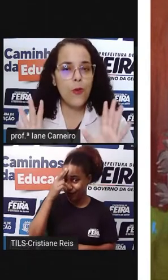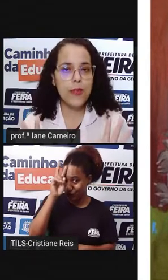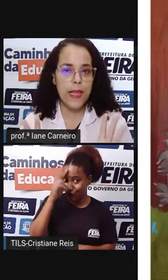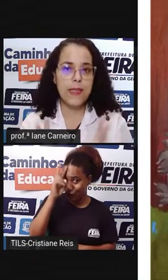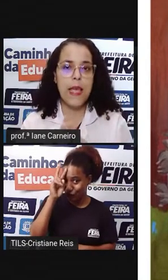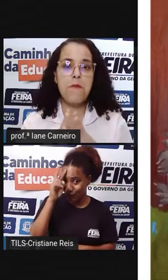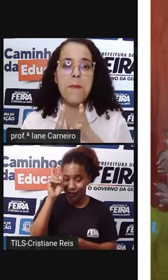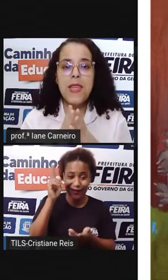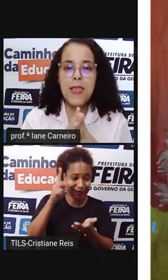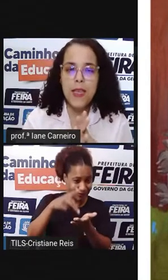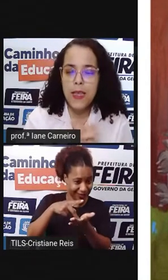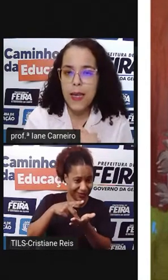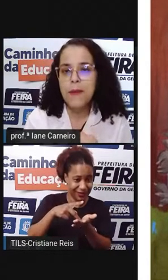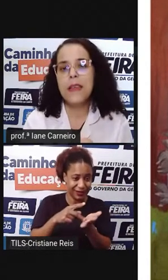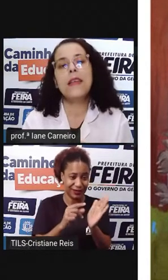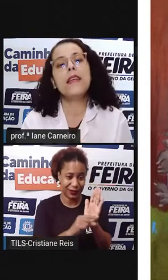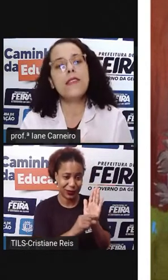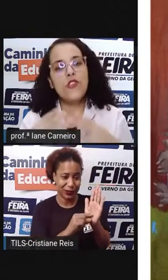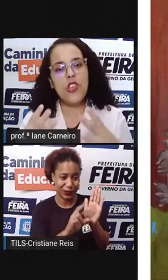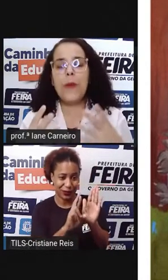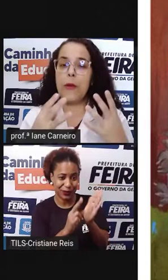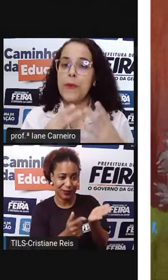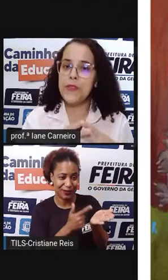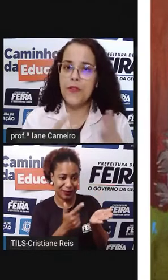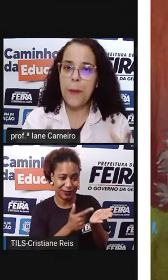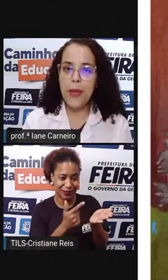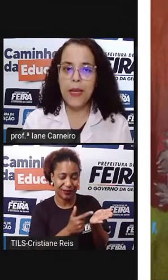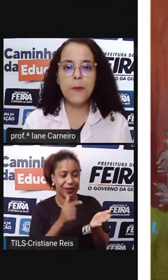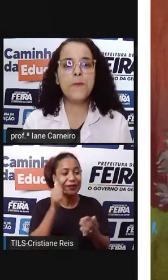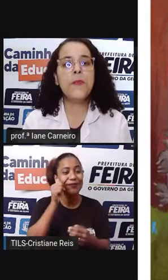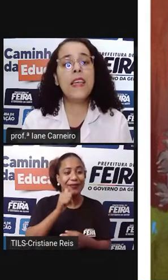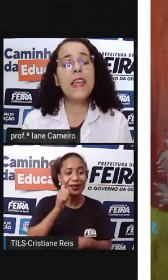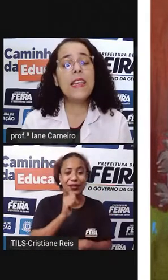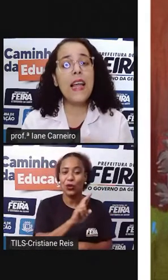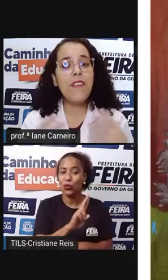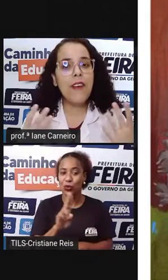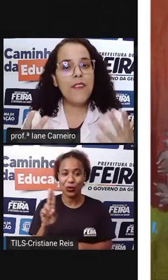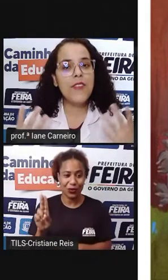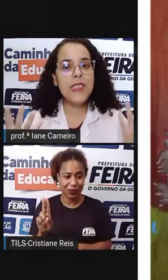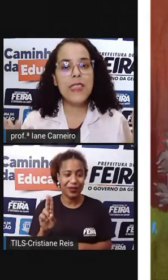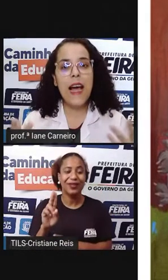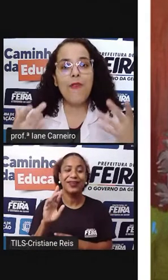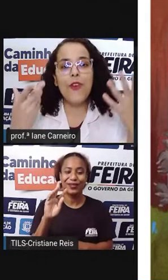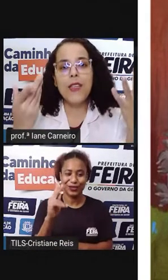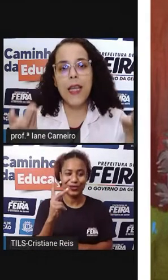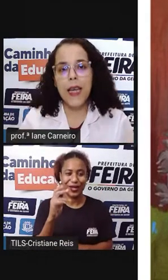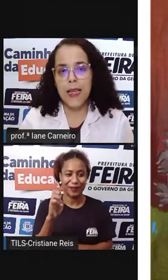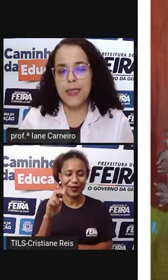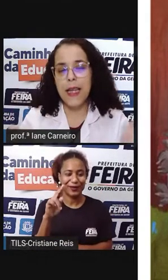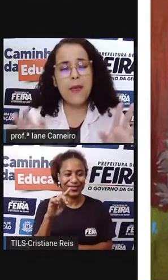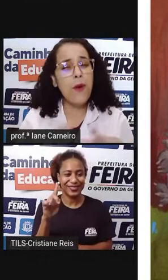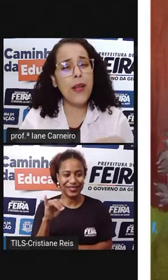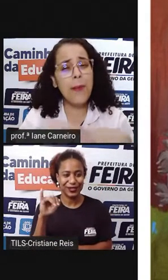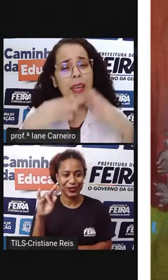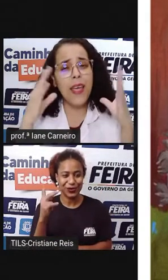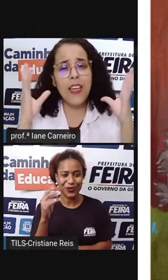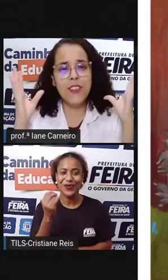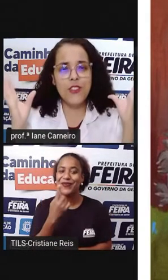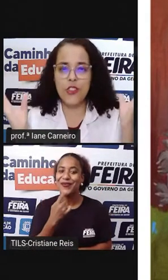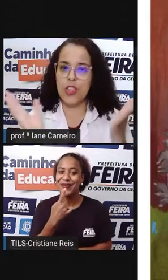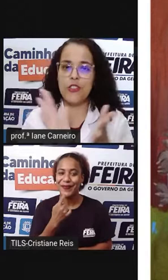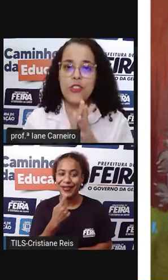que é que acontece? É uma menina que se chama Chapeuzinho Vermelho, que ela vai visitar a avó dela, né, que mora